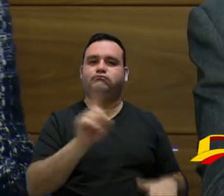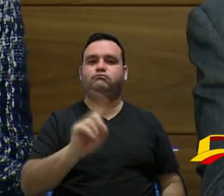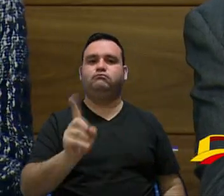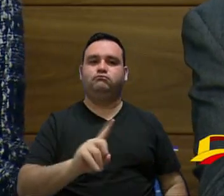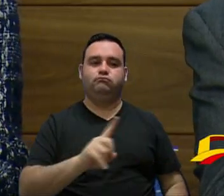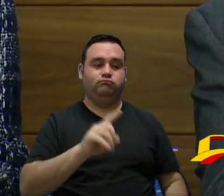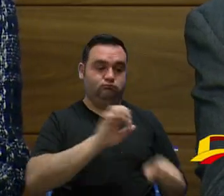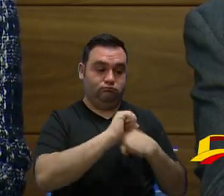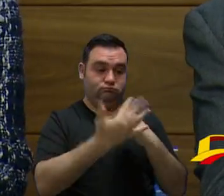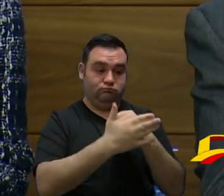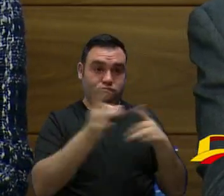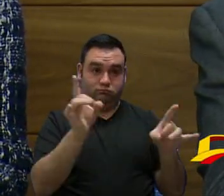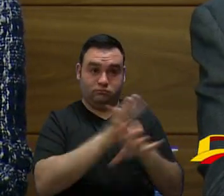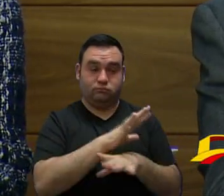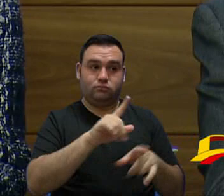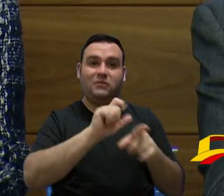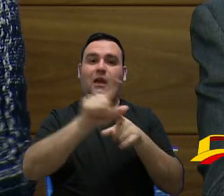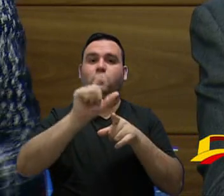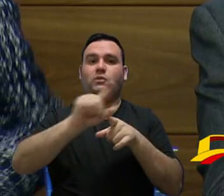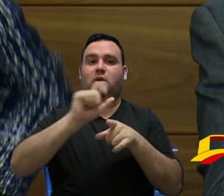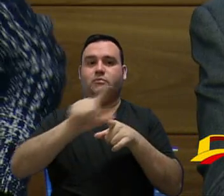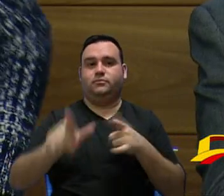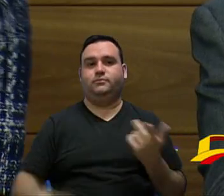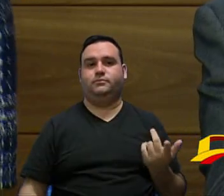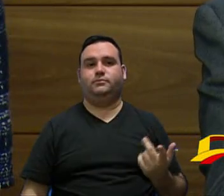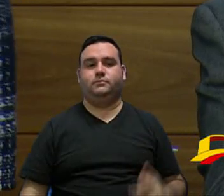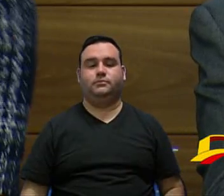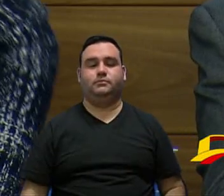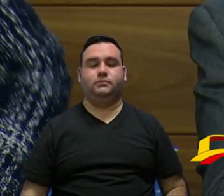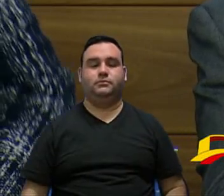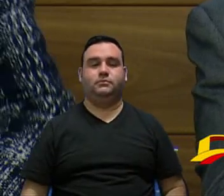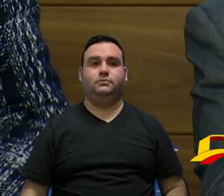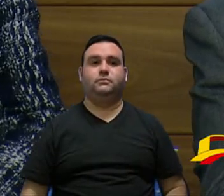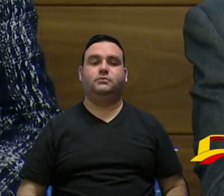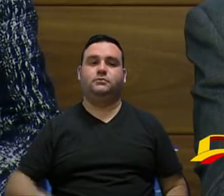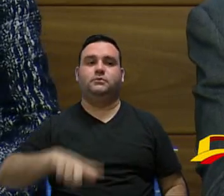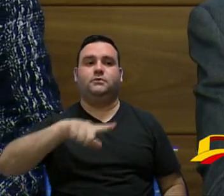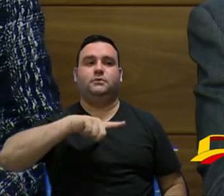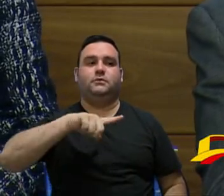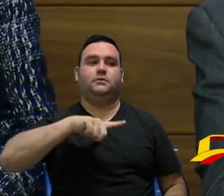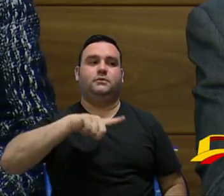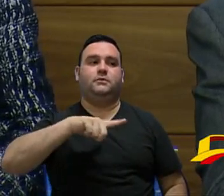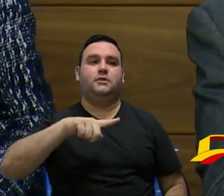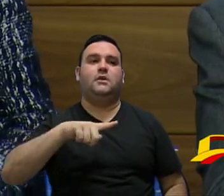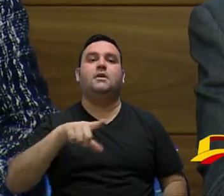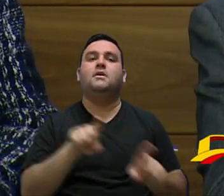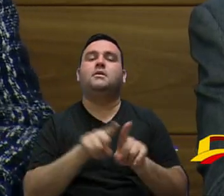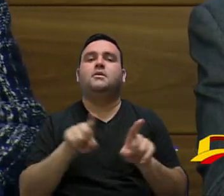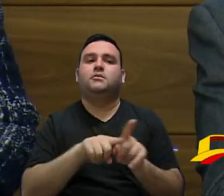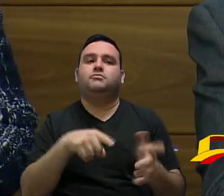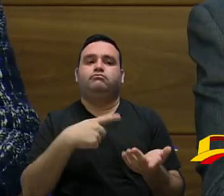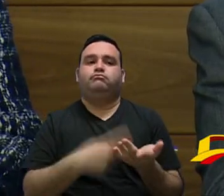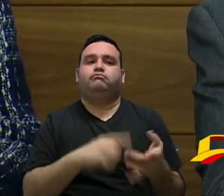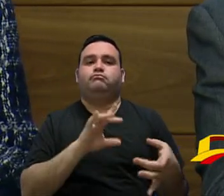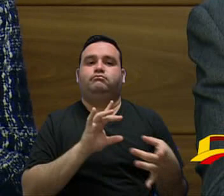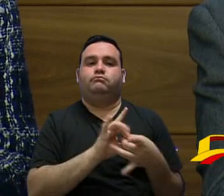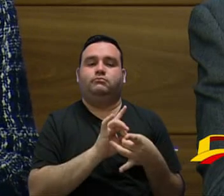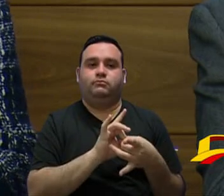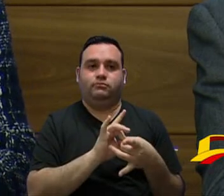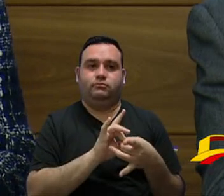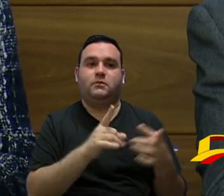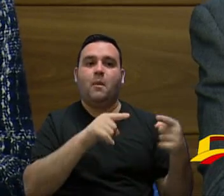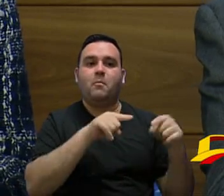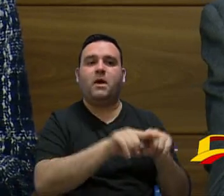após essa pandemia foram locados é nós tivemos também uma parceria grande